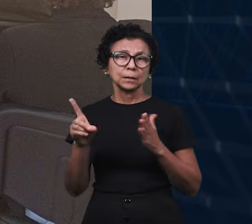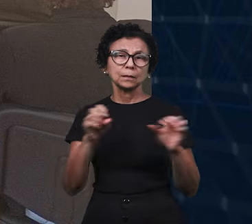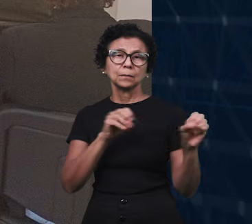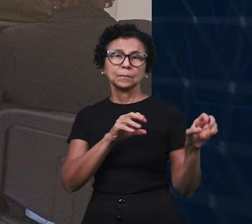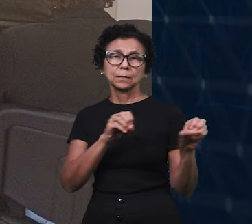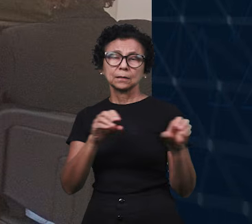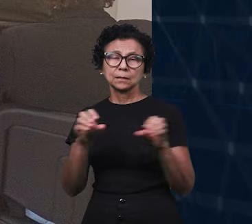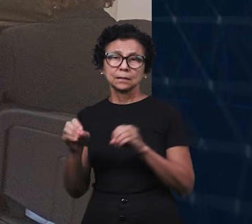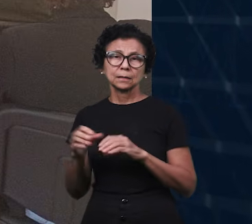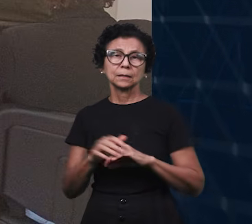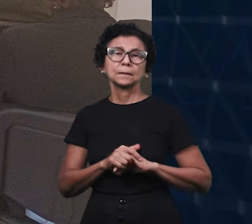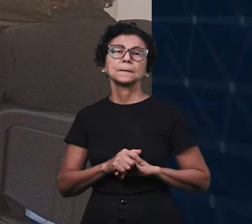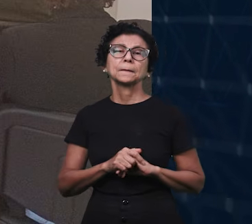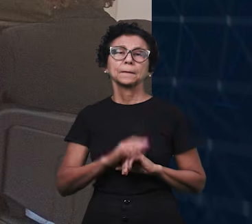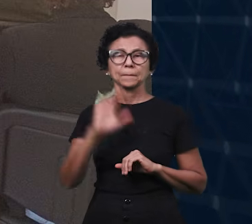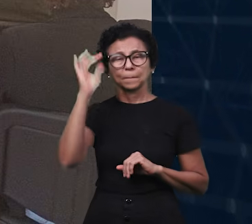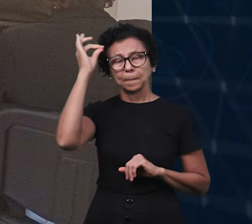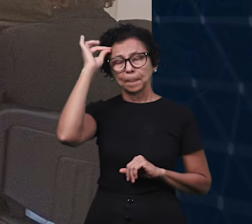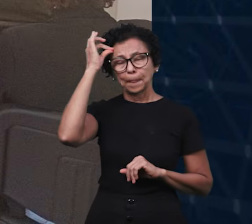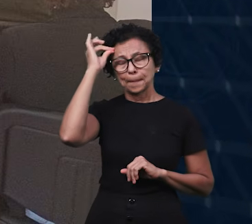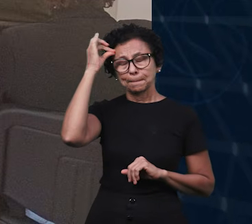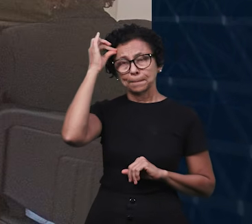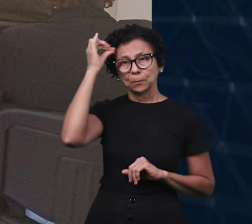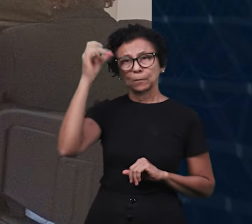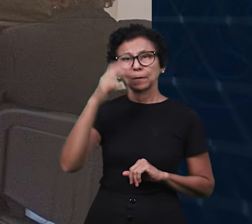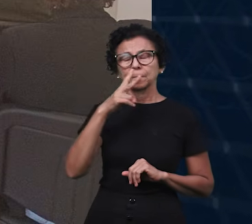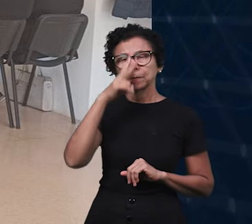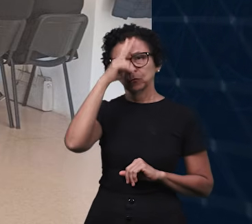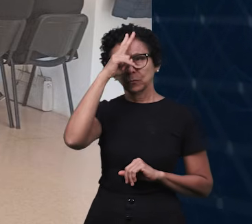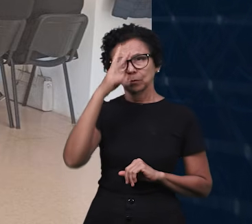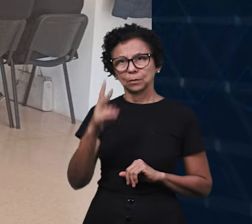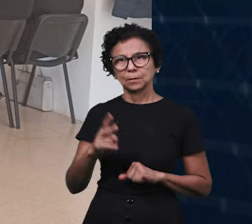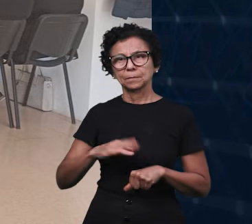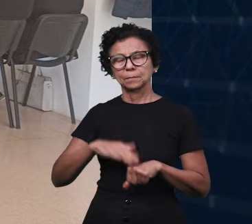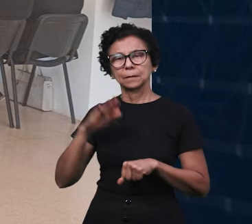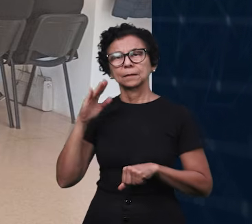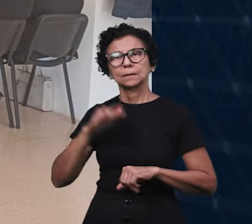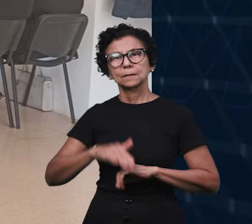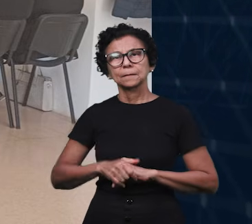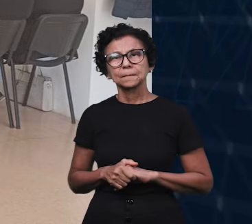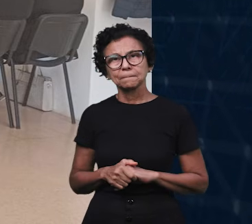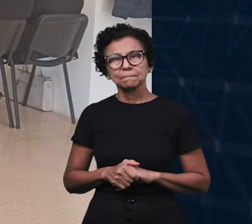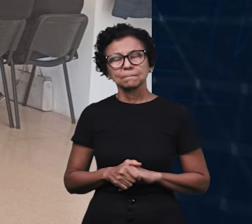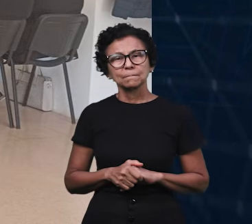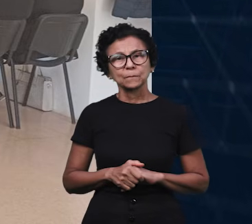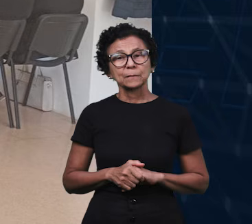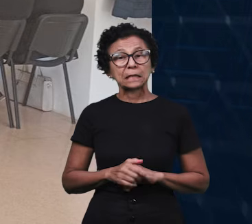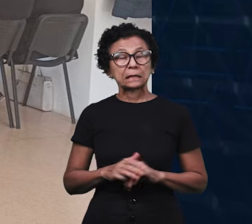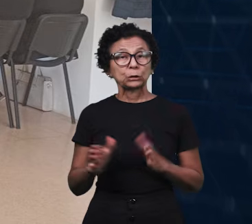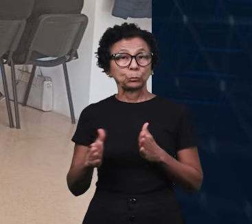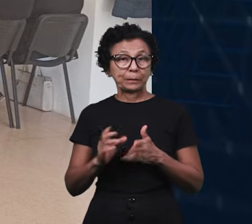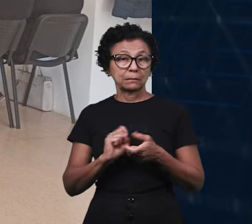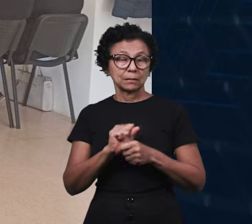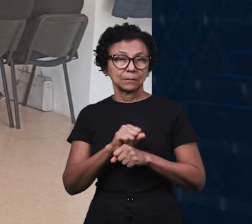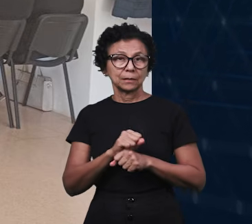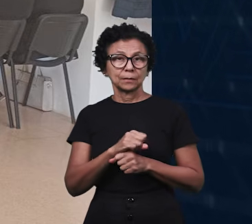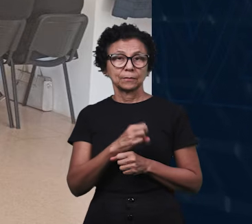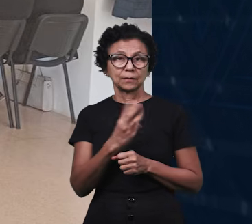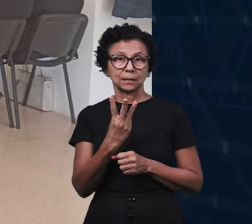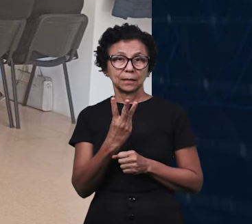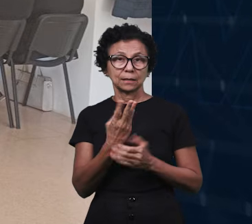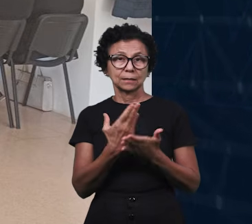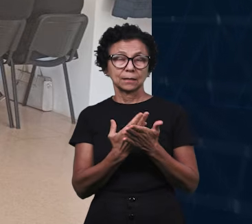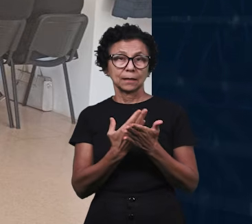da palavra e ao fortalecimento espiritual da igreja, marcado por comunhão e grande participação dos irmãos. Durante o mini seminário